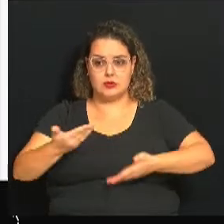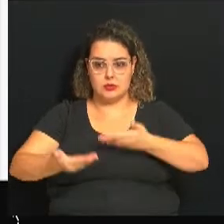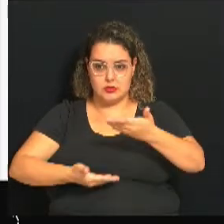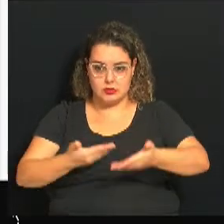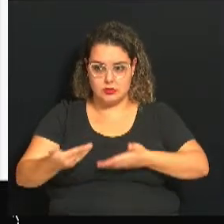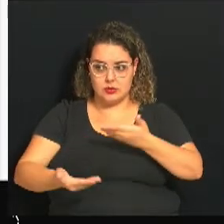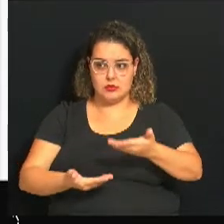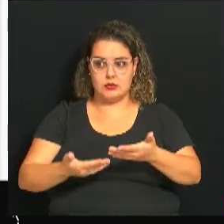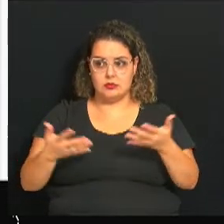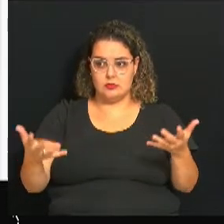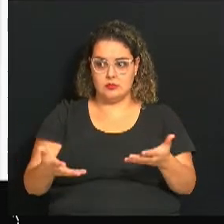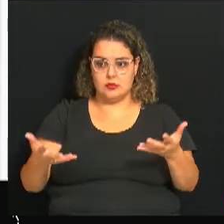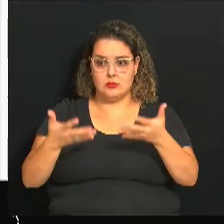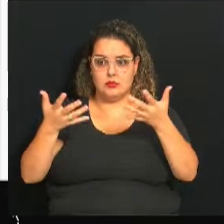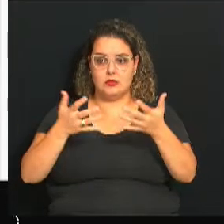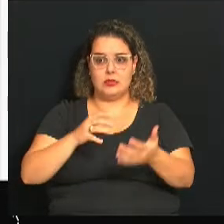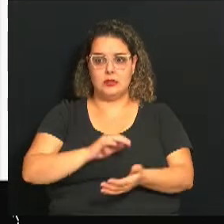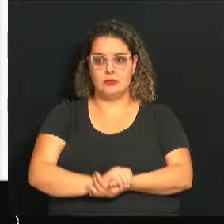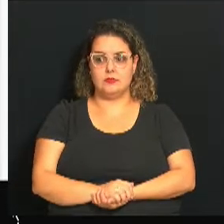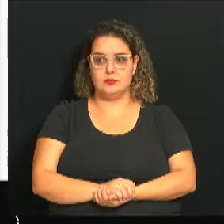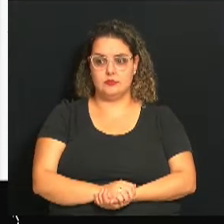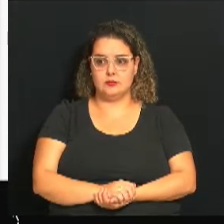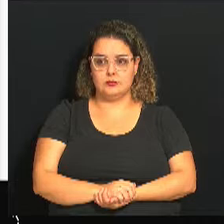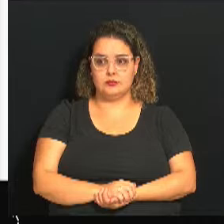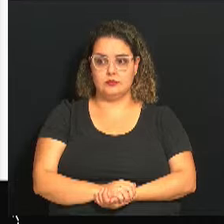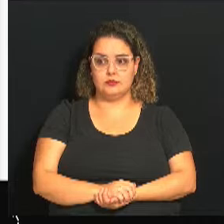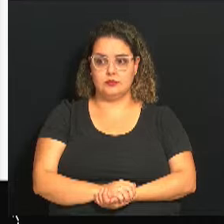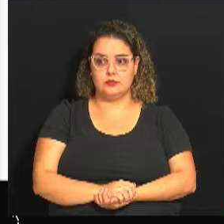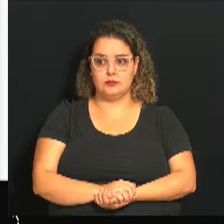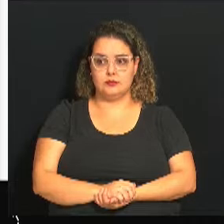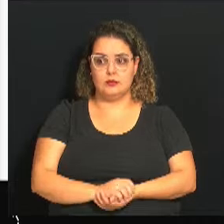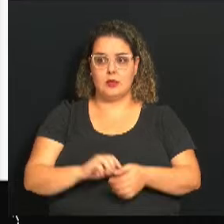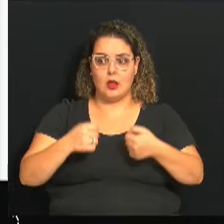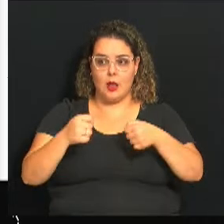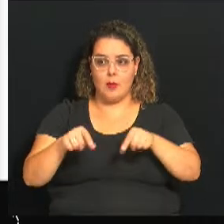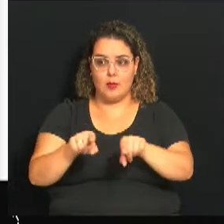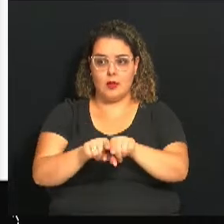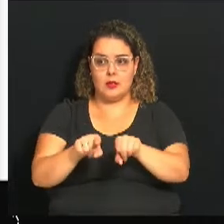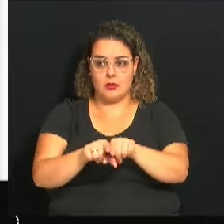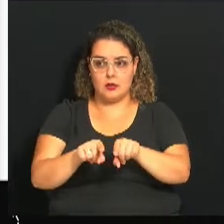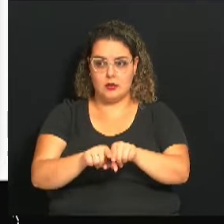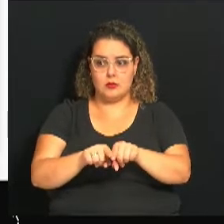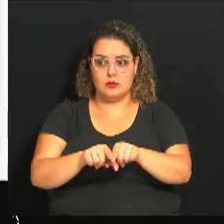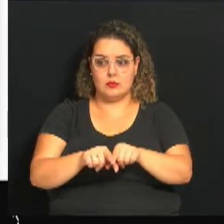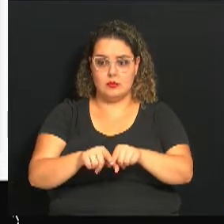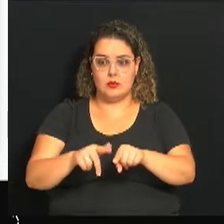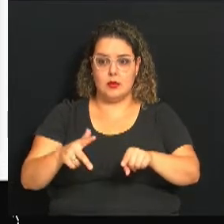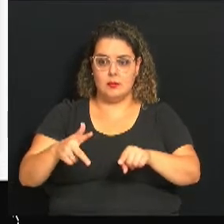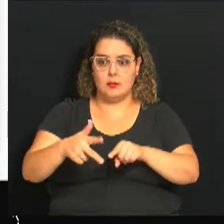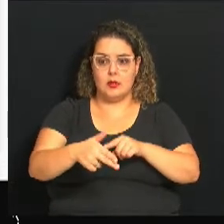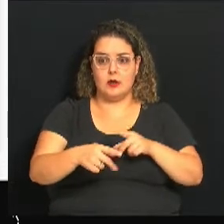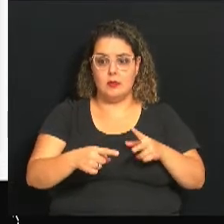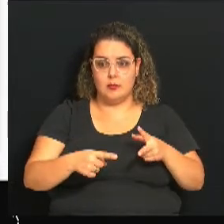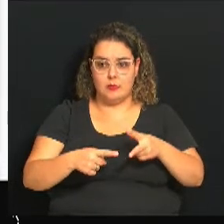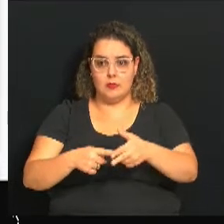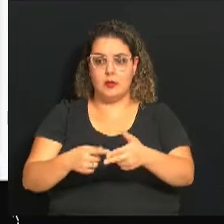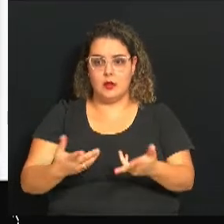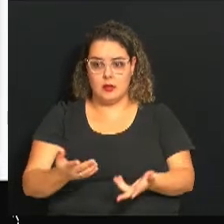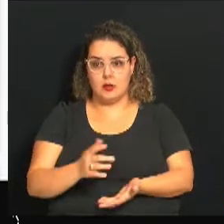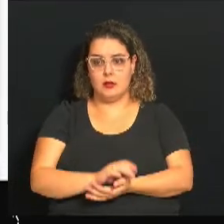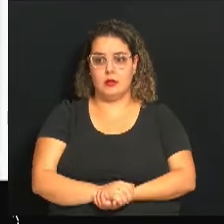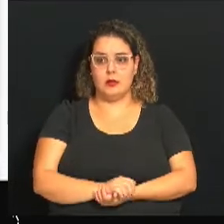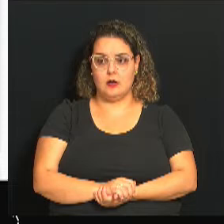essa centralidade. Tá? E a gente precisa também ter algumas intervenções, né, com relação a